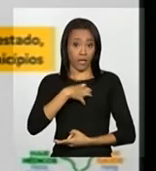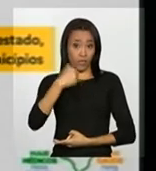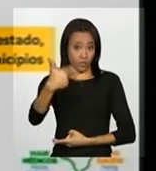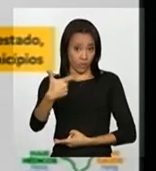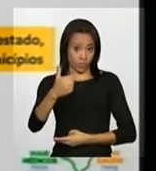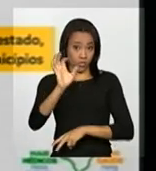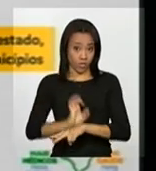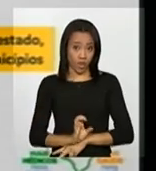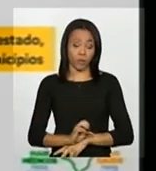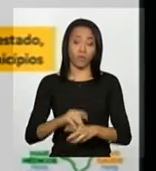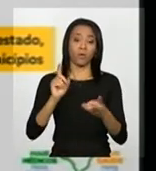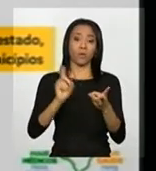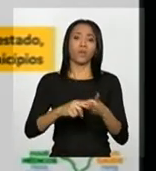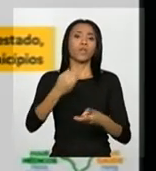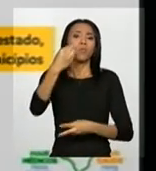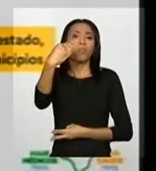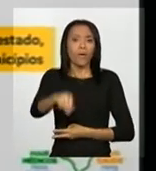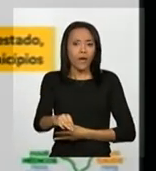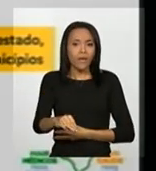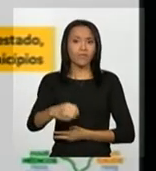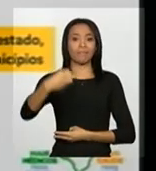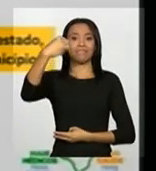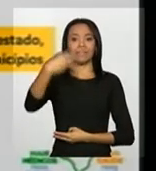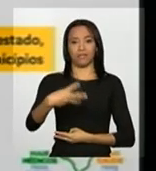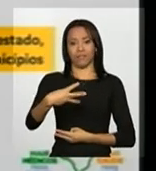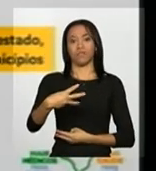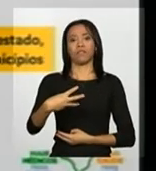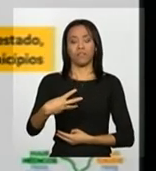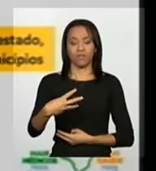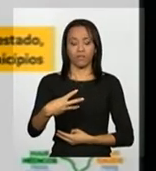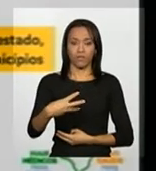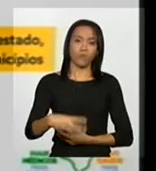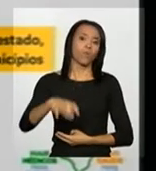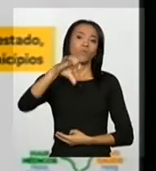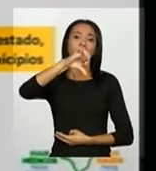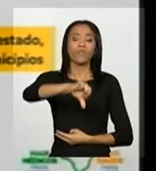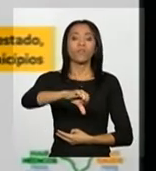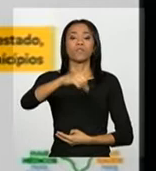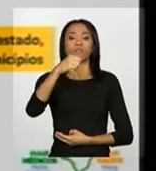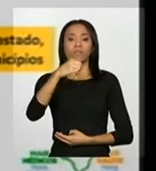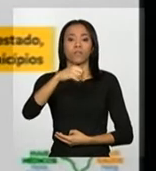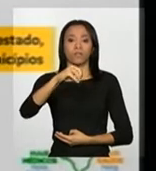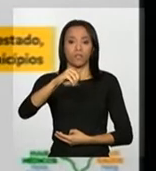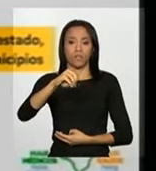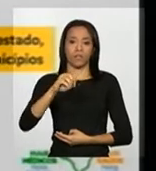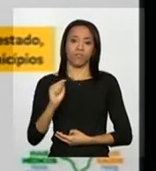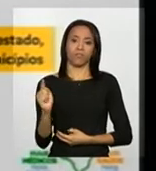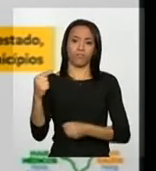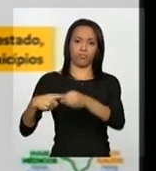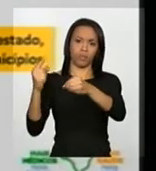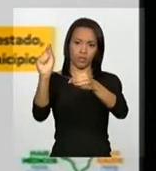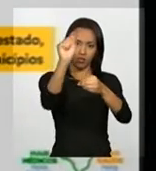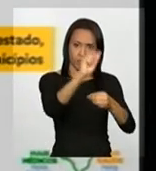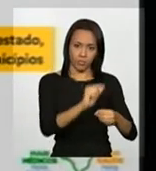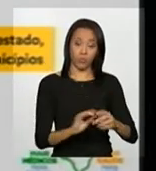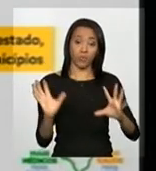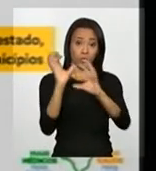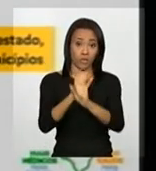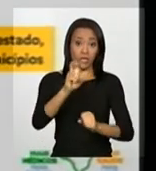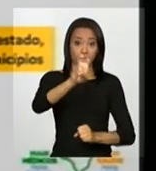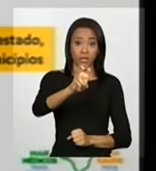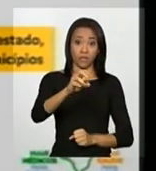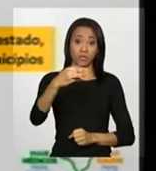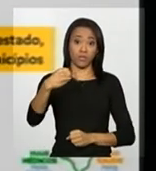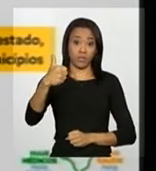108 e o Maranhão está em terceiro com 90 municípios no nor Nordeste são 503 o norte